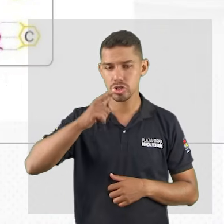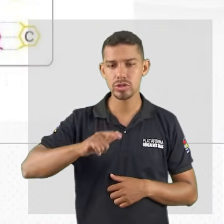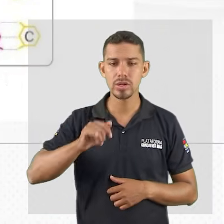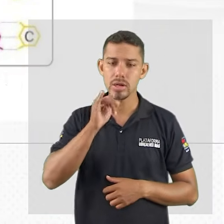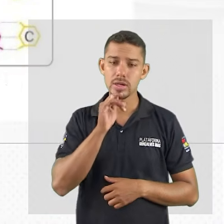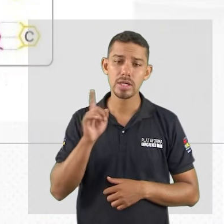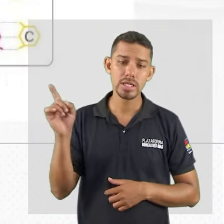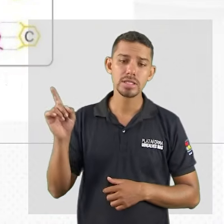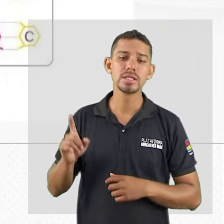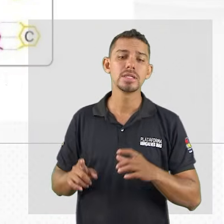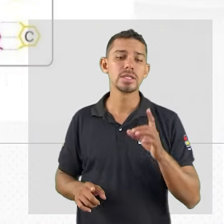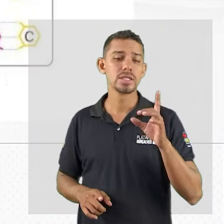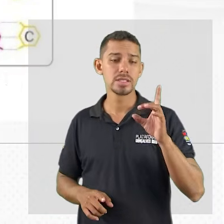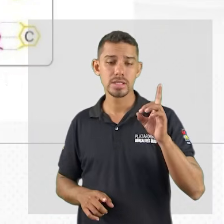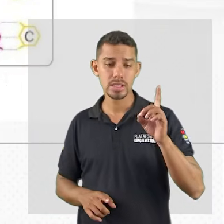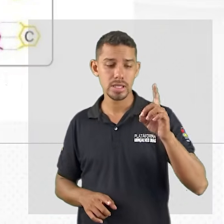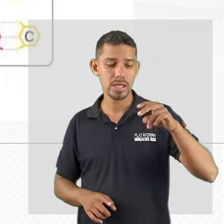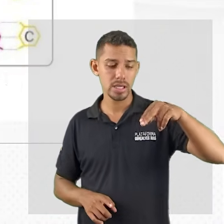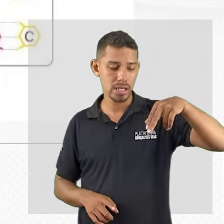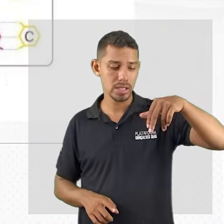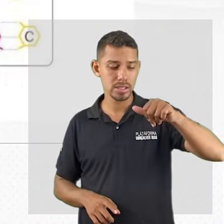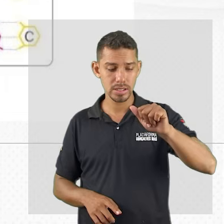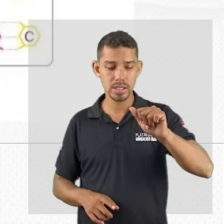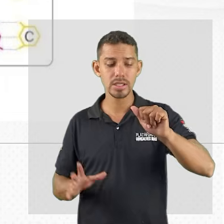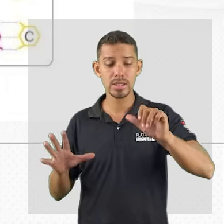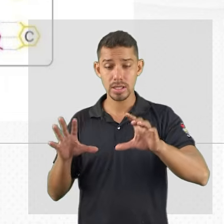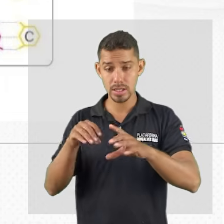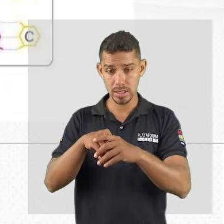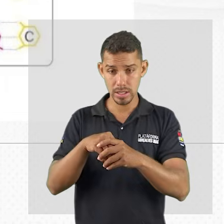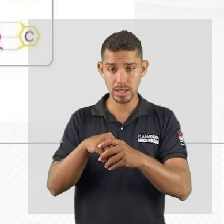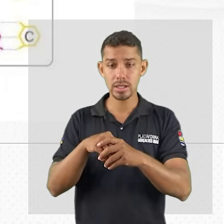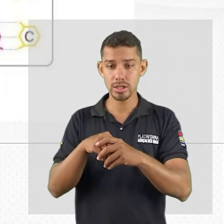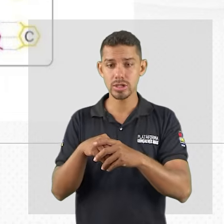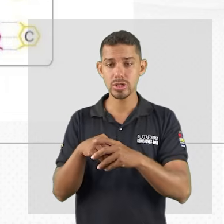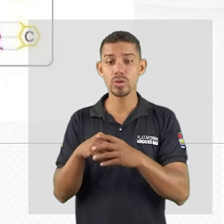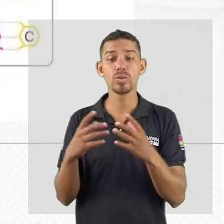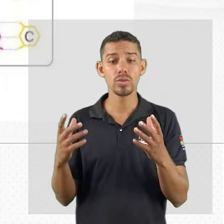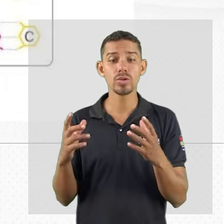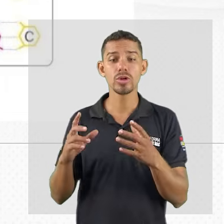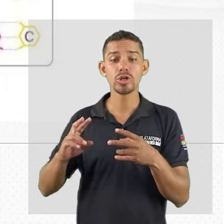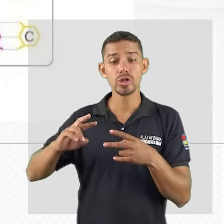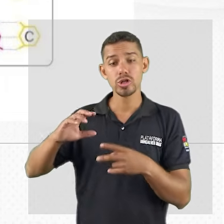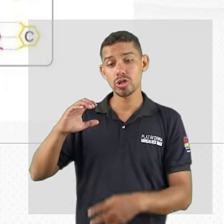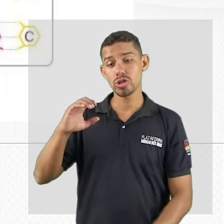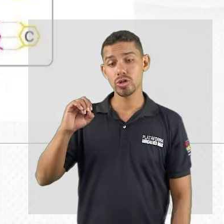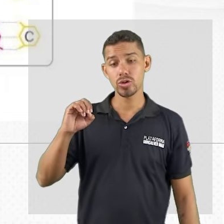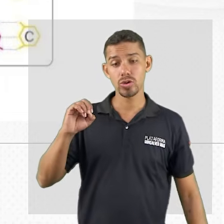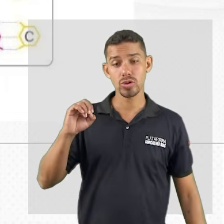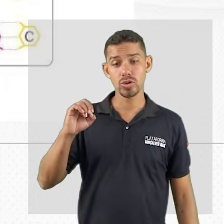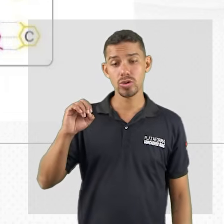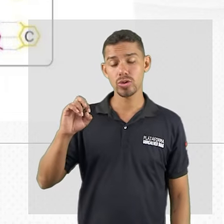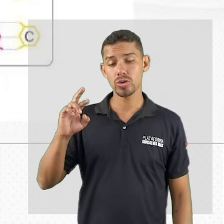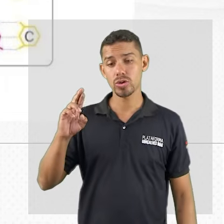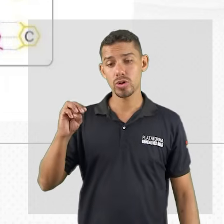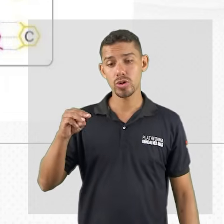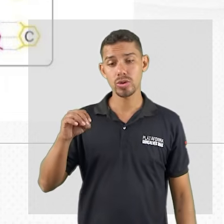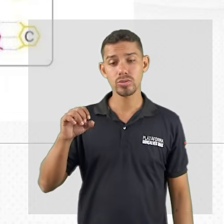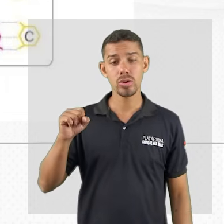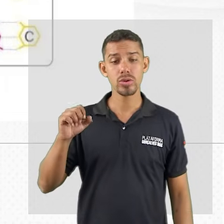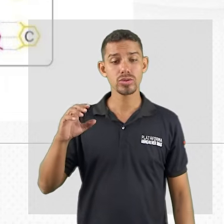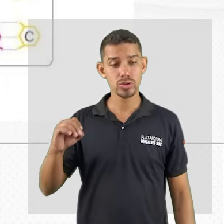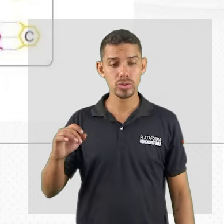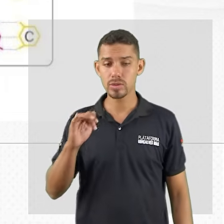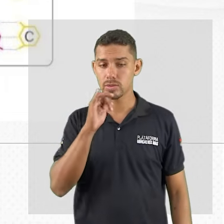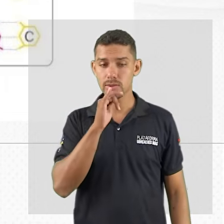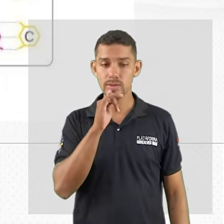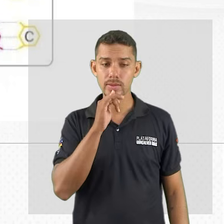esse DNA, ele está dentro do núcleo celular, né, em forma de cromossomo. Cromossomo, então, pessoal, nada mais é do